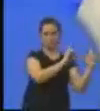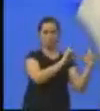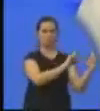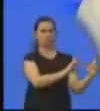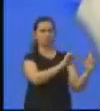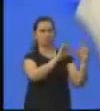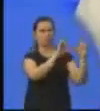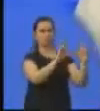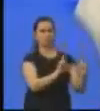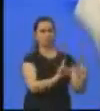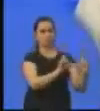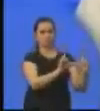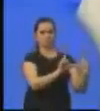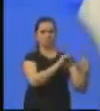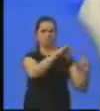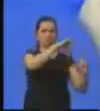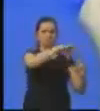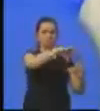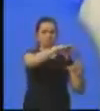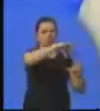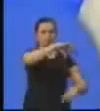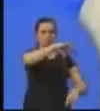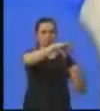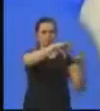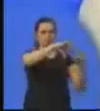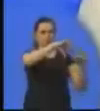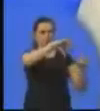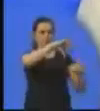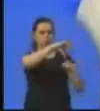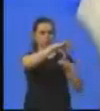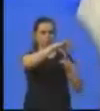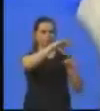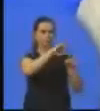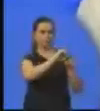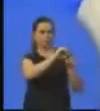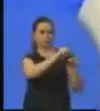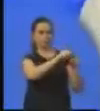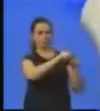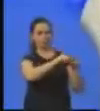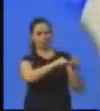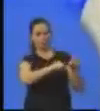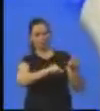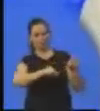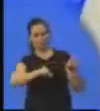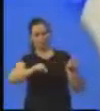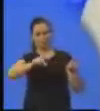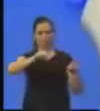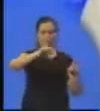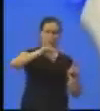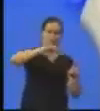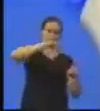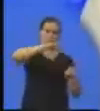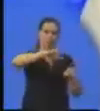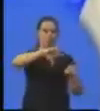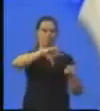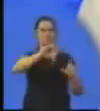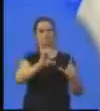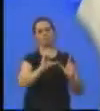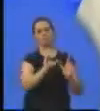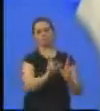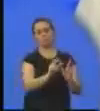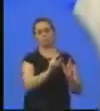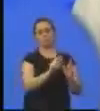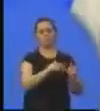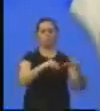terceiro quadrante? Então, fazer a mesma coisa, começa lá no zero, vou dar a volta toda até chegar lá embaixo, no terceiro quadrante, aí eu vou fazer o mesmo.